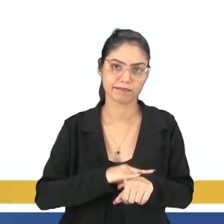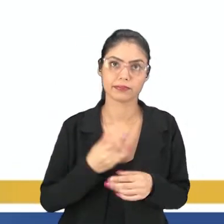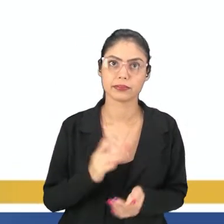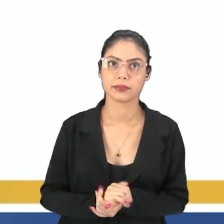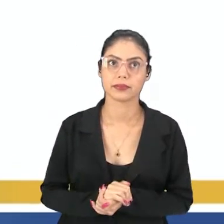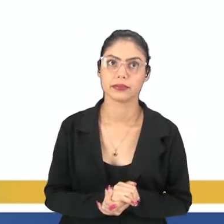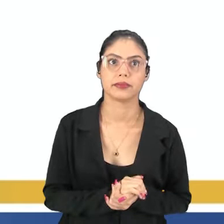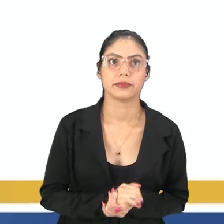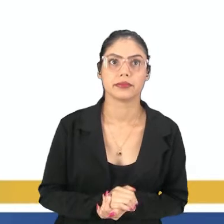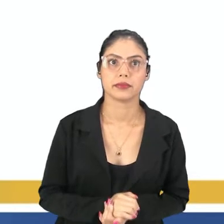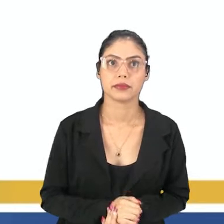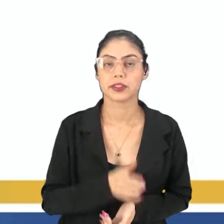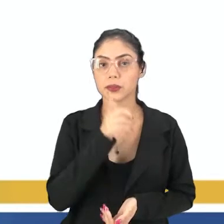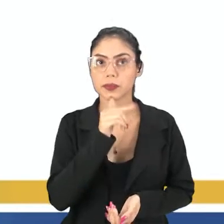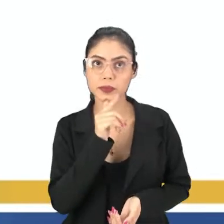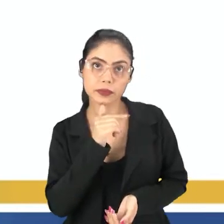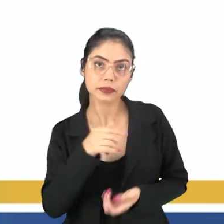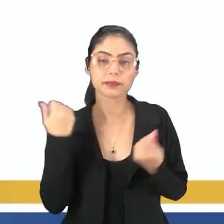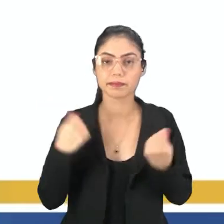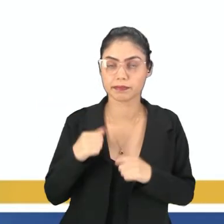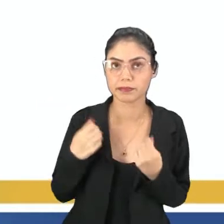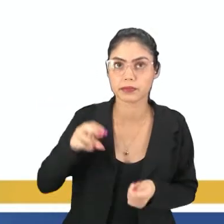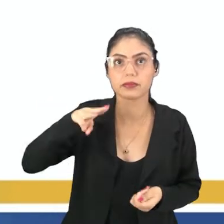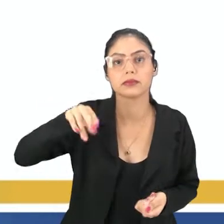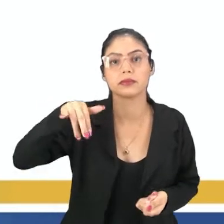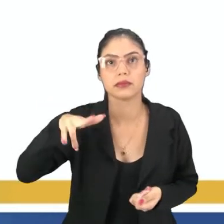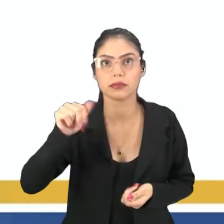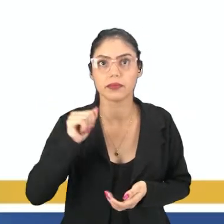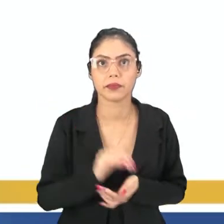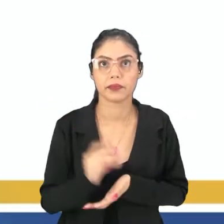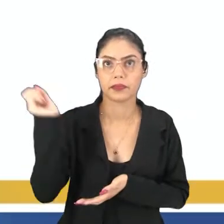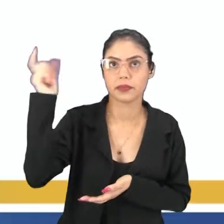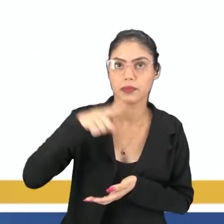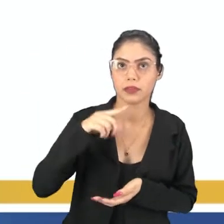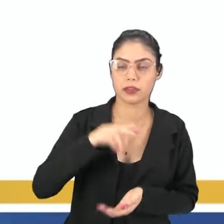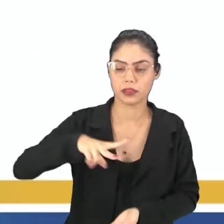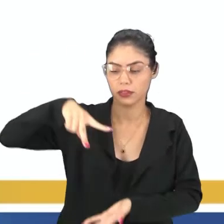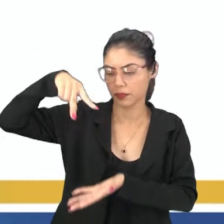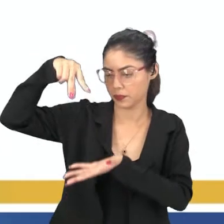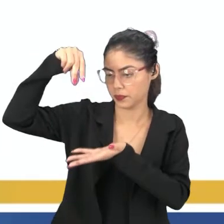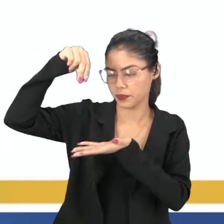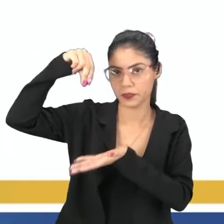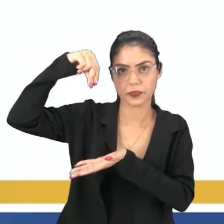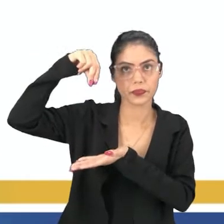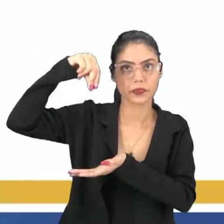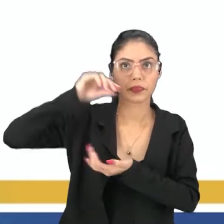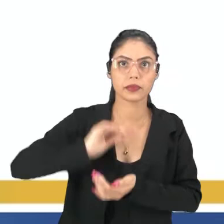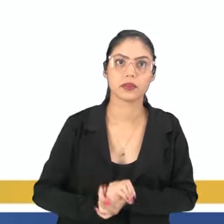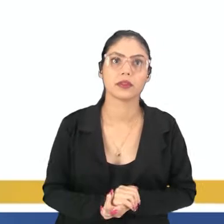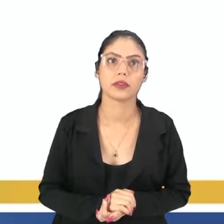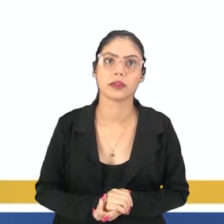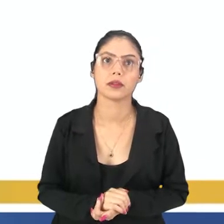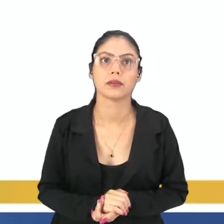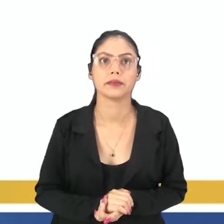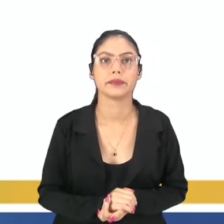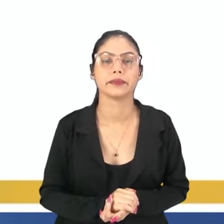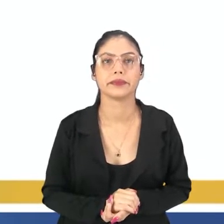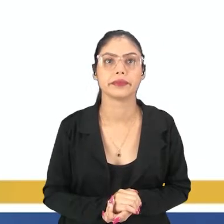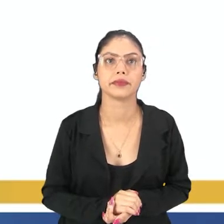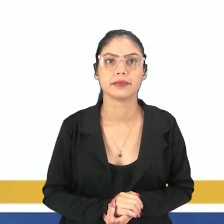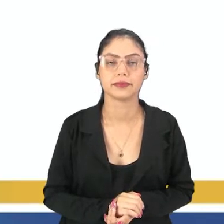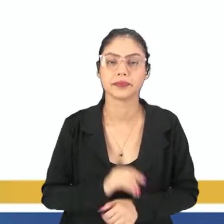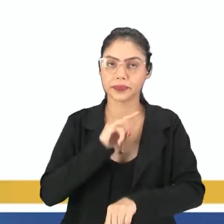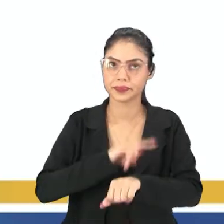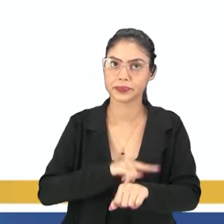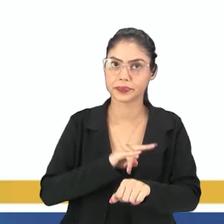casa. A água a gente tinha que pegar na mina. A luz era de lamparina, a querosene.